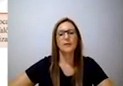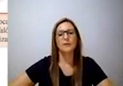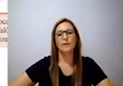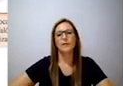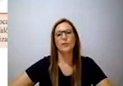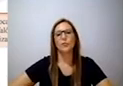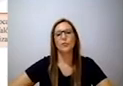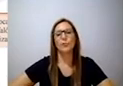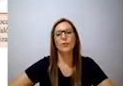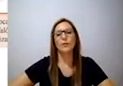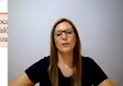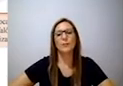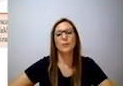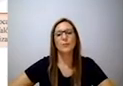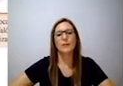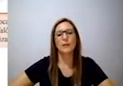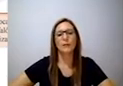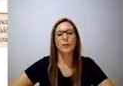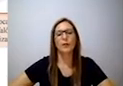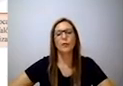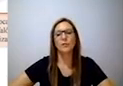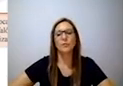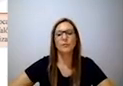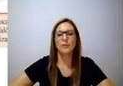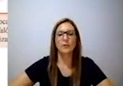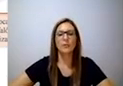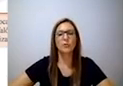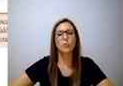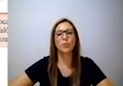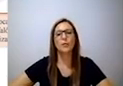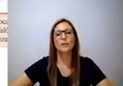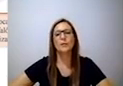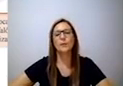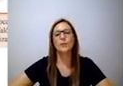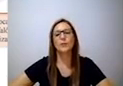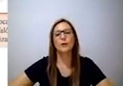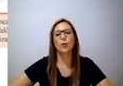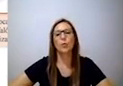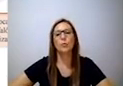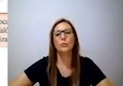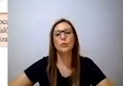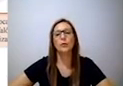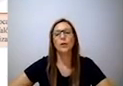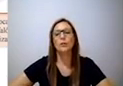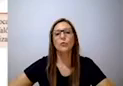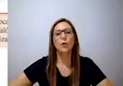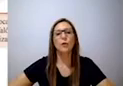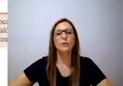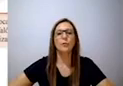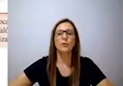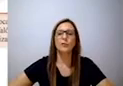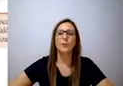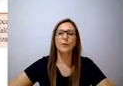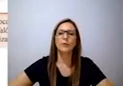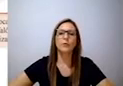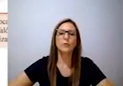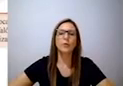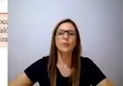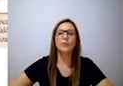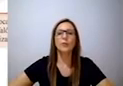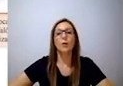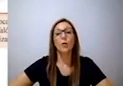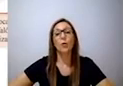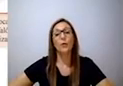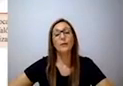processo infeccioso pode ser responsável pela obstrução das tubas e impedir o encontro do óvulo com o